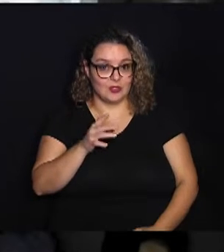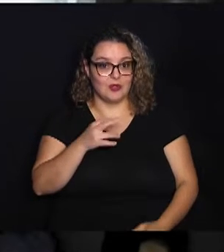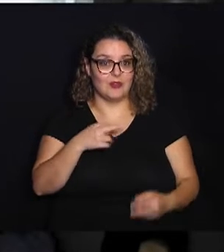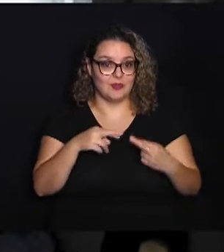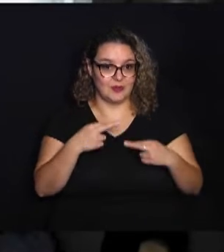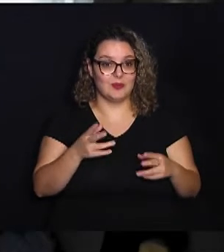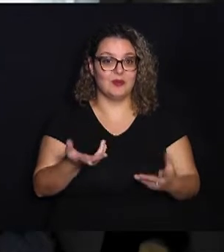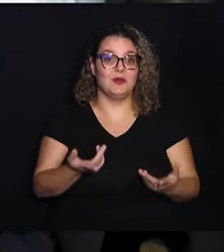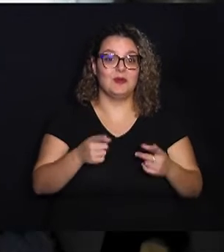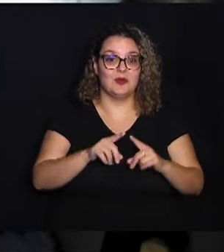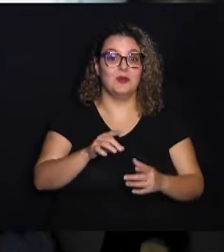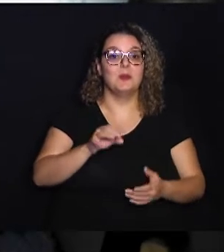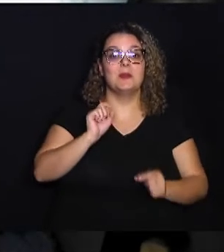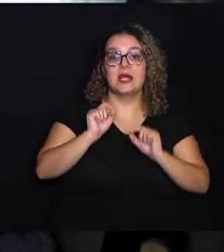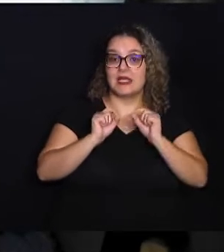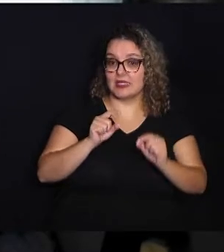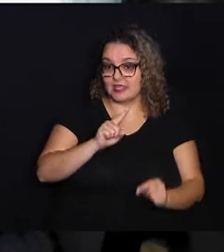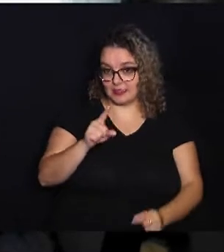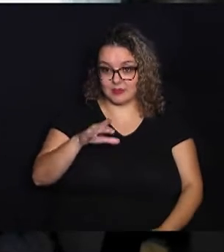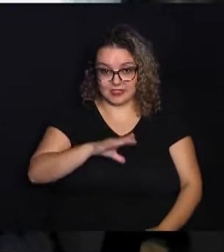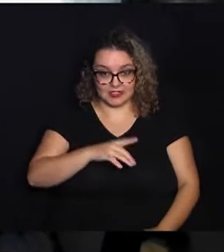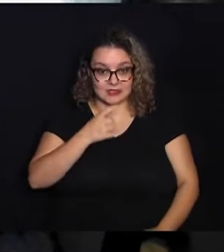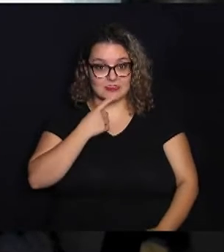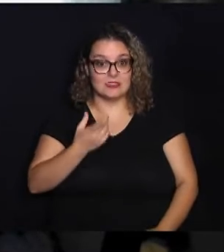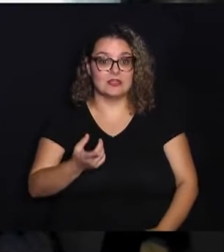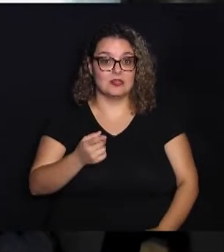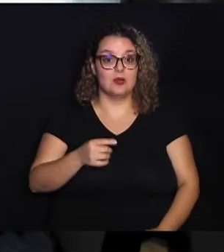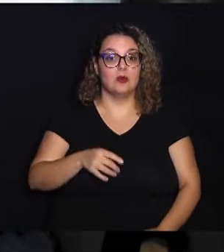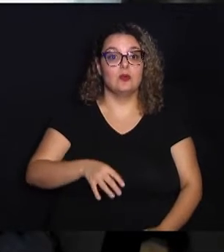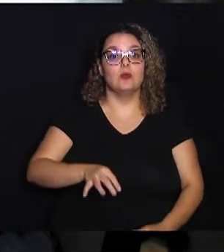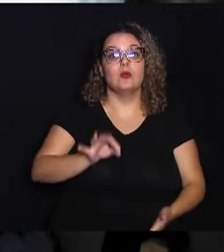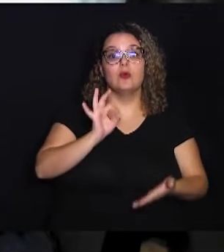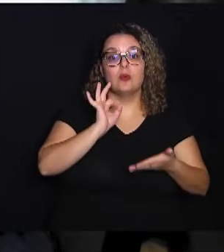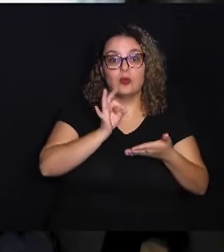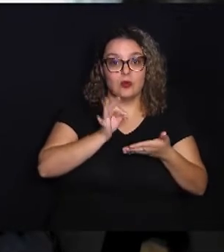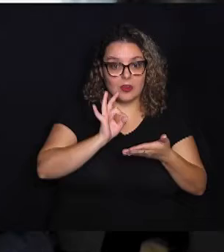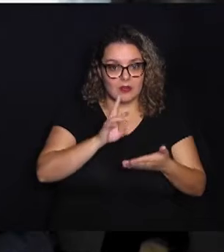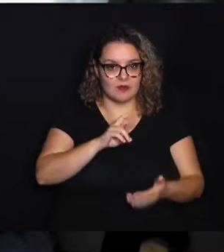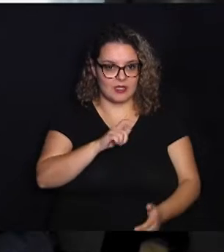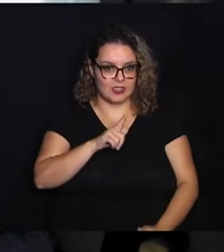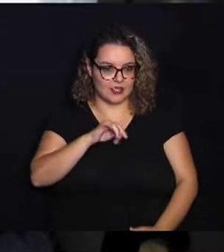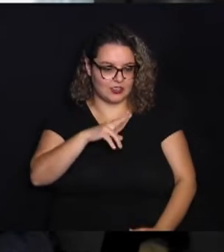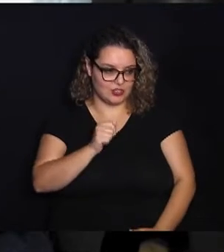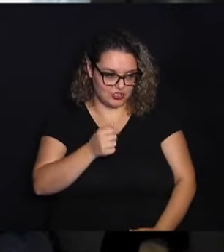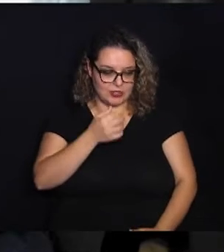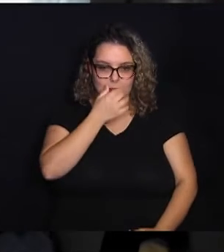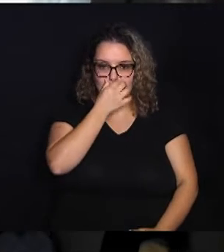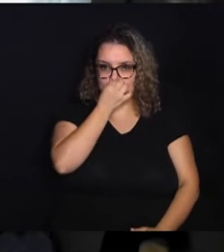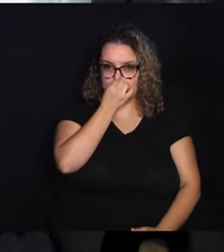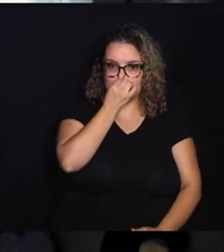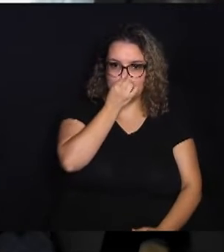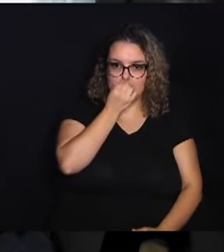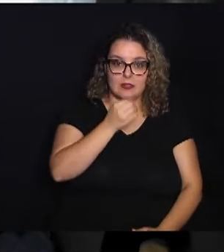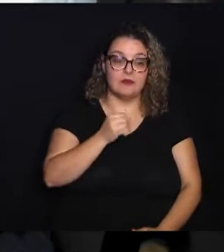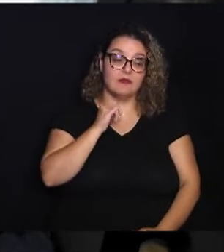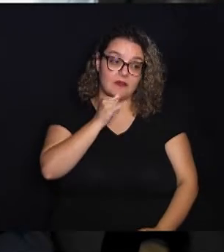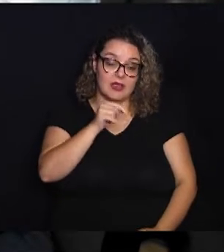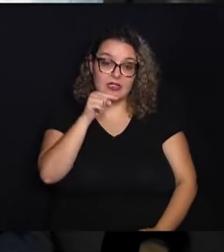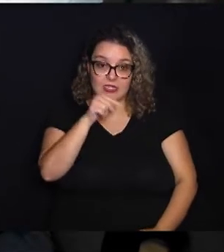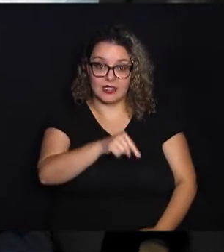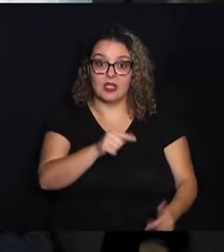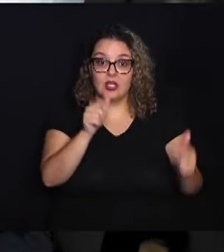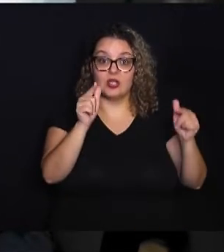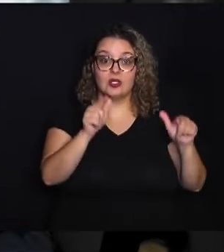fazer. um paralelo. Olha, para quem não é aqui da cidade de Campinas, se fala que o Café Regina é o